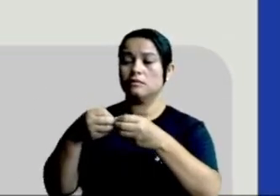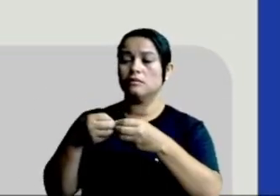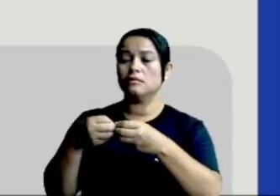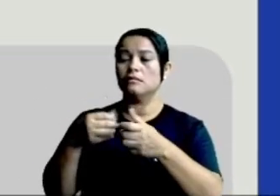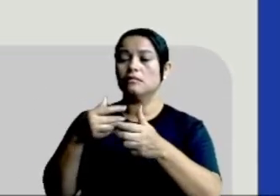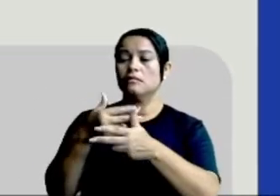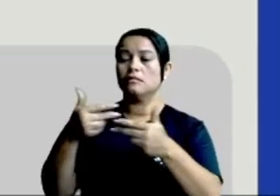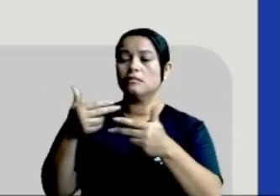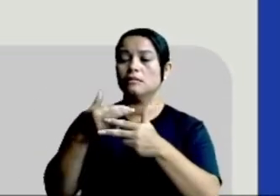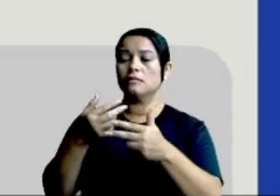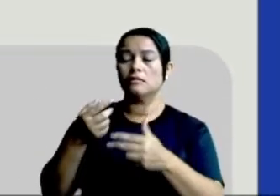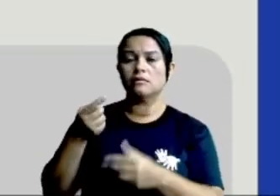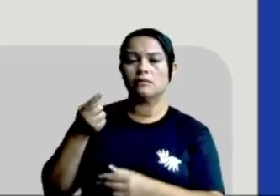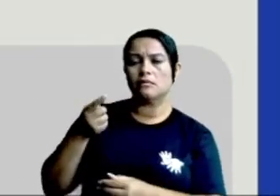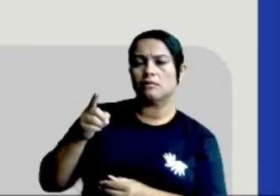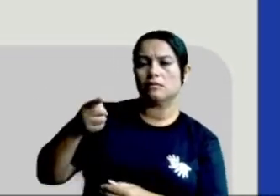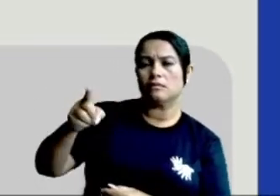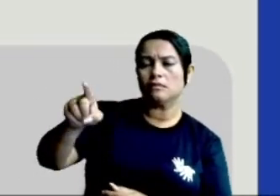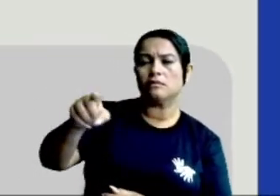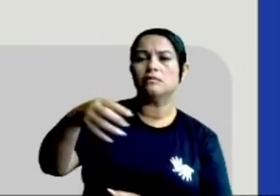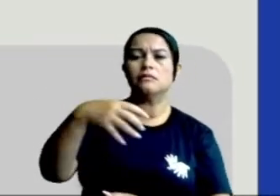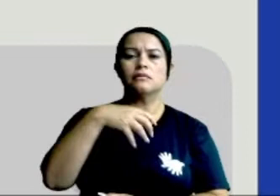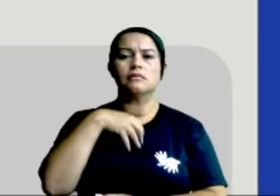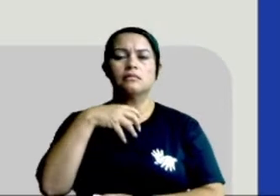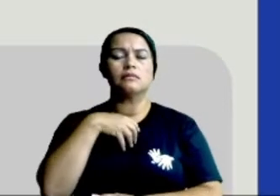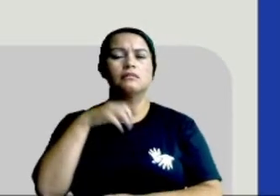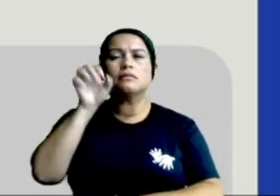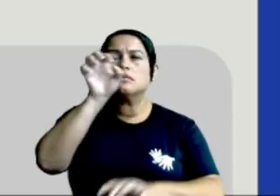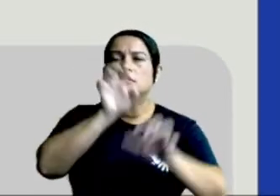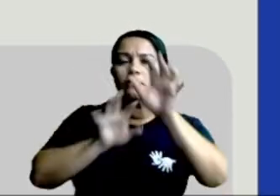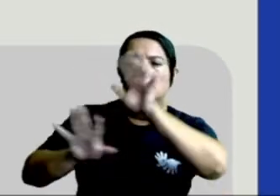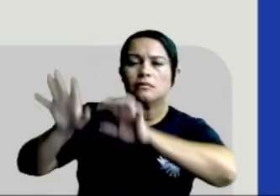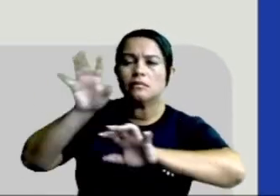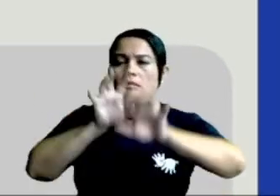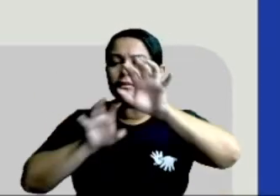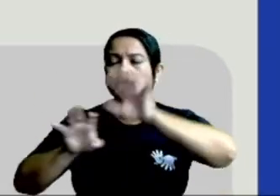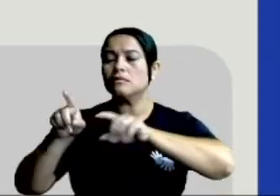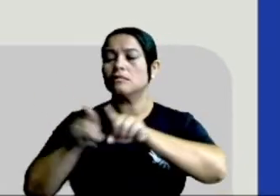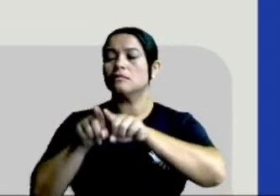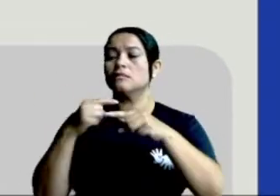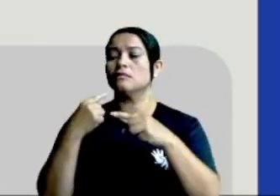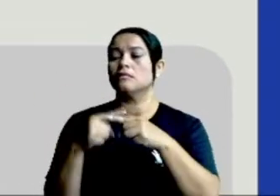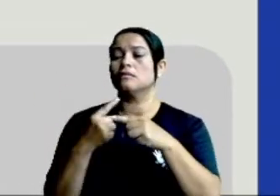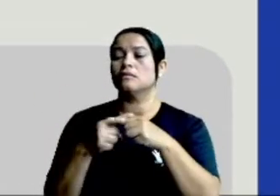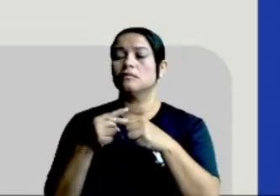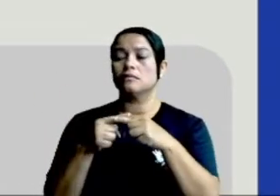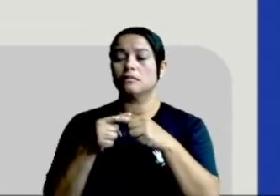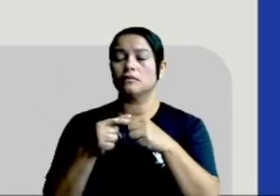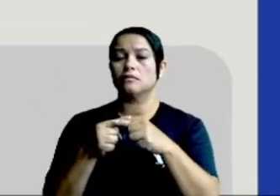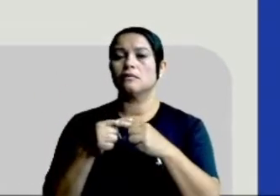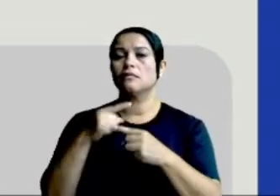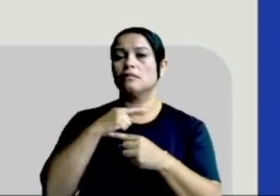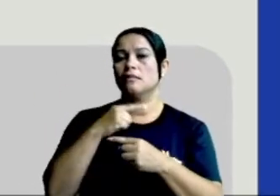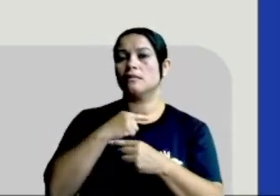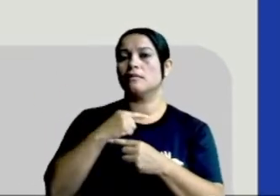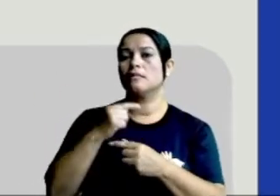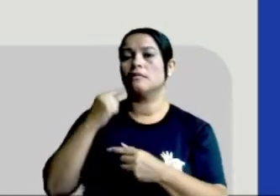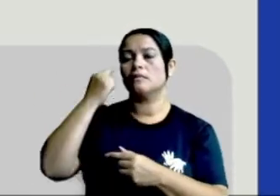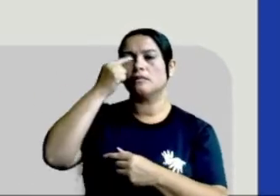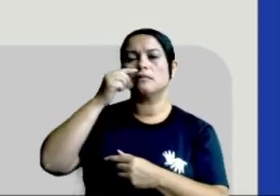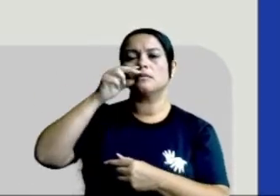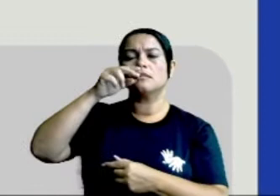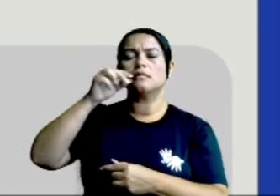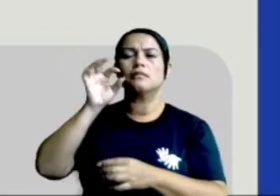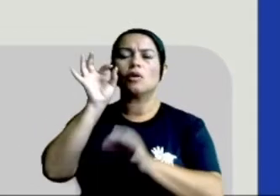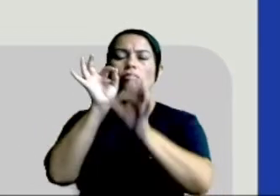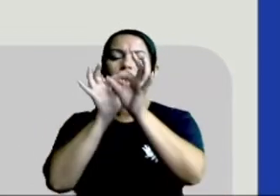objetos um pouco distantes já estão embaçados para ela. Isso se dá por conta da anatomia do olho, né? O olho de